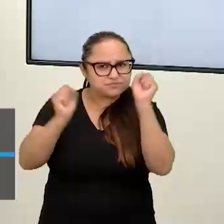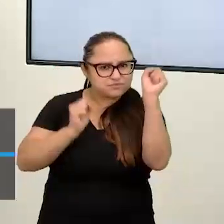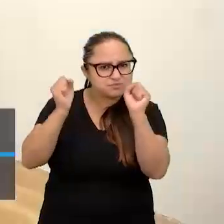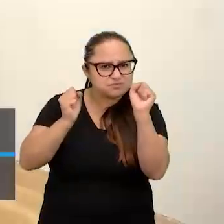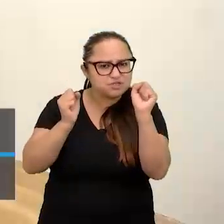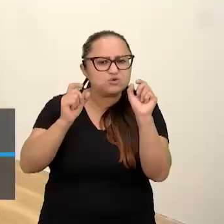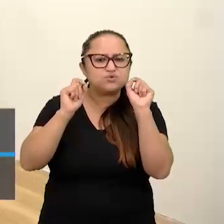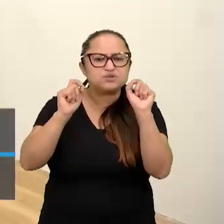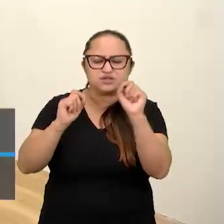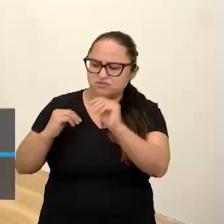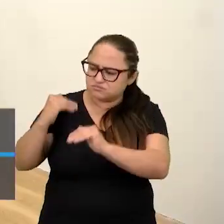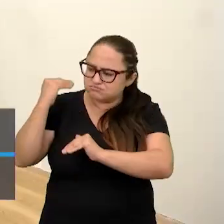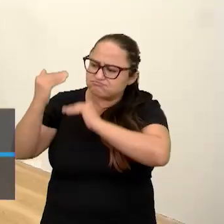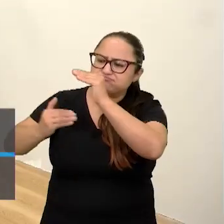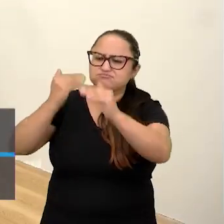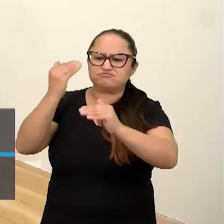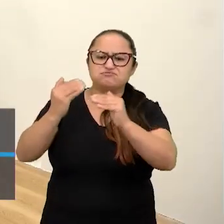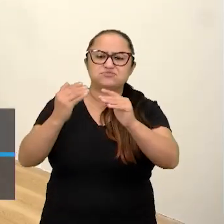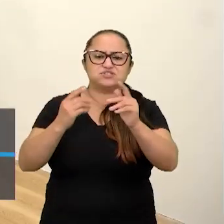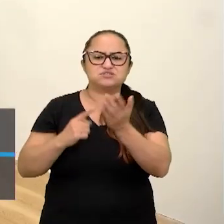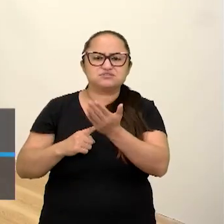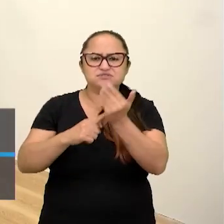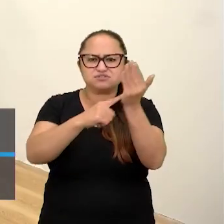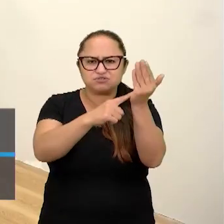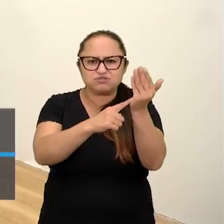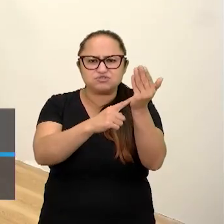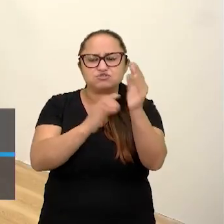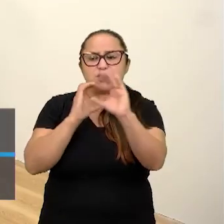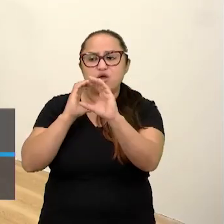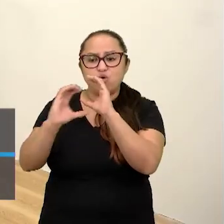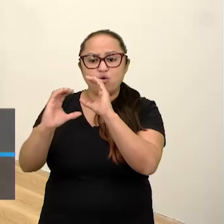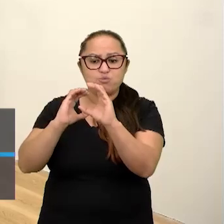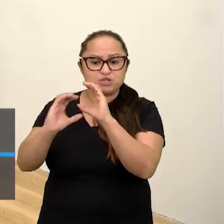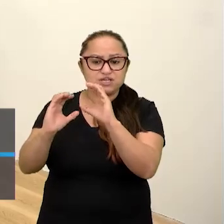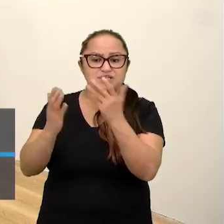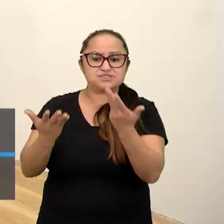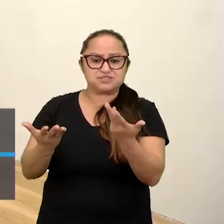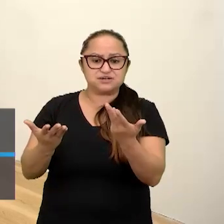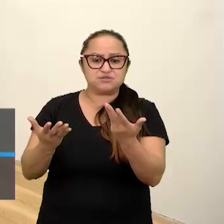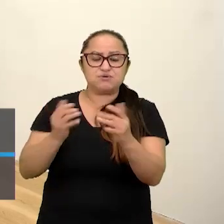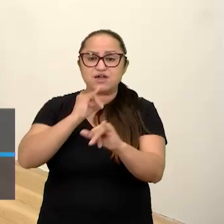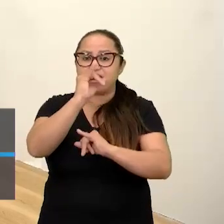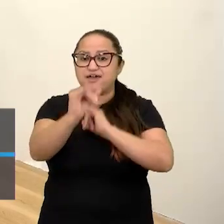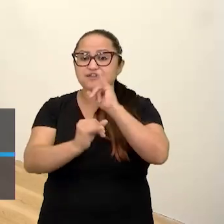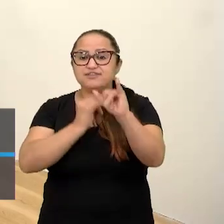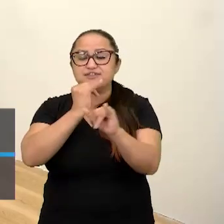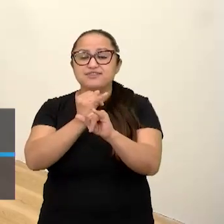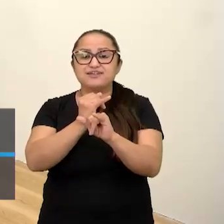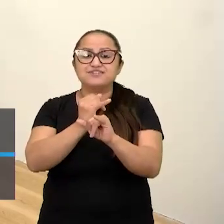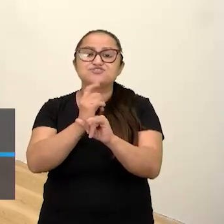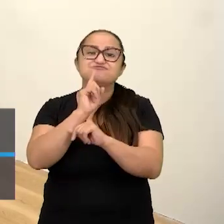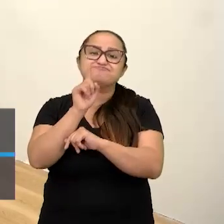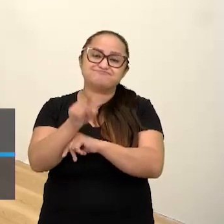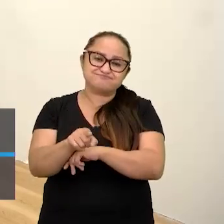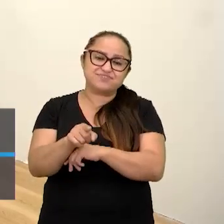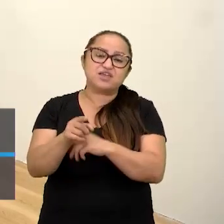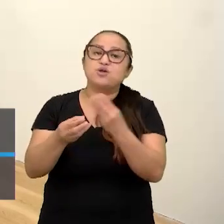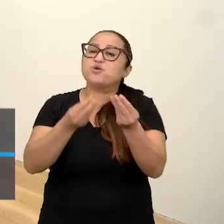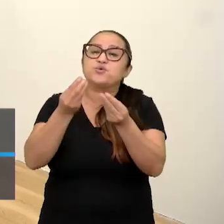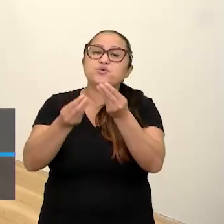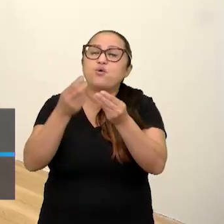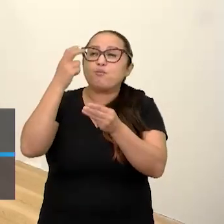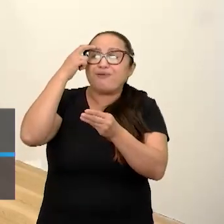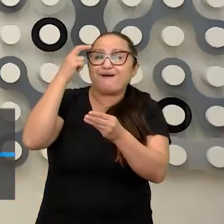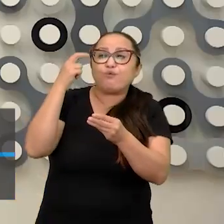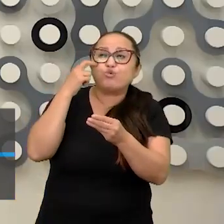né, do desenvolvimento tecnológico, da comunicação, né, da internet, tem tudo a ver com cultura de massa, não é,